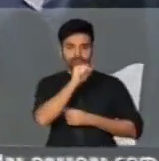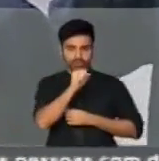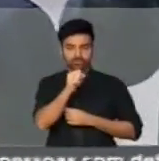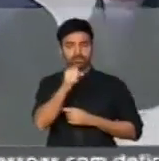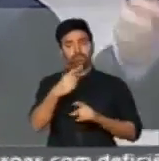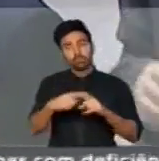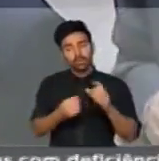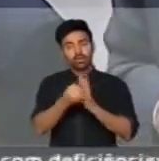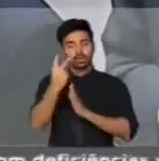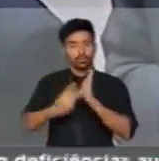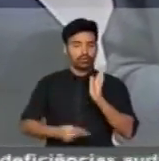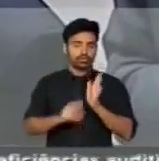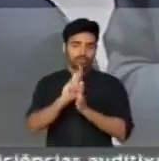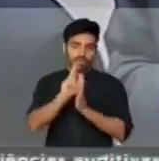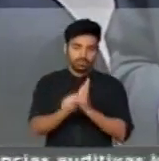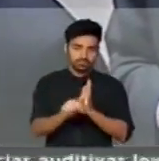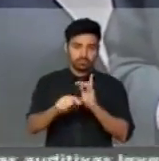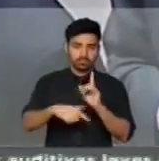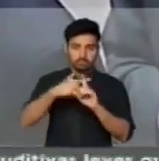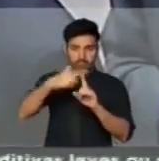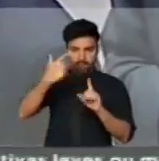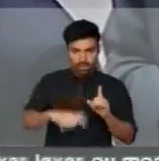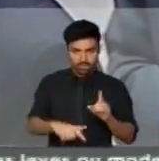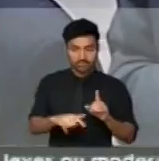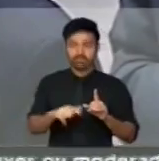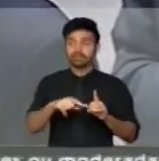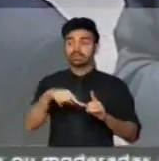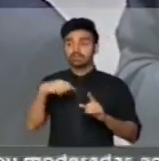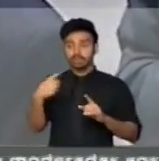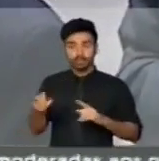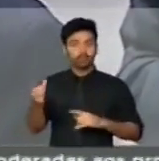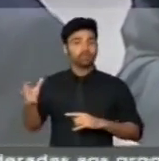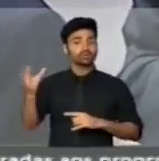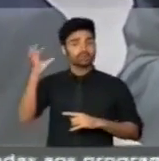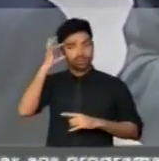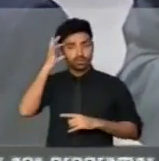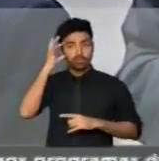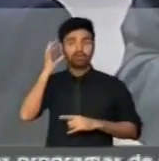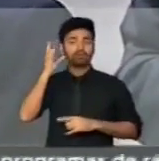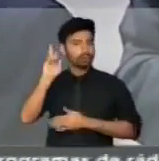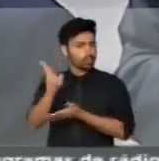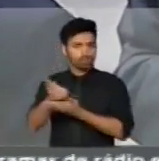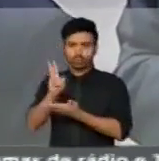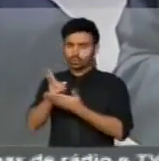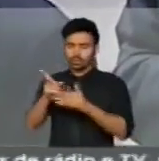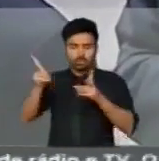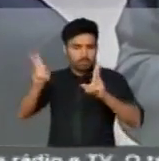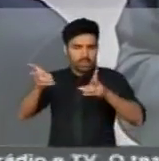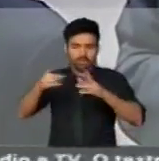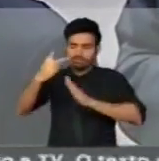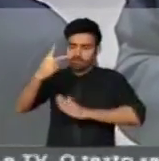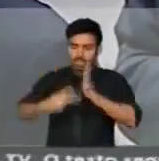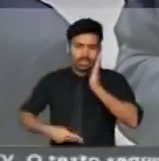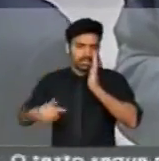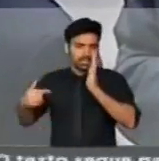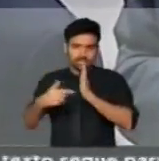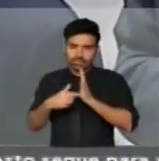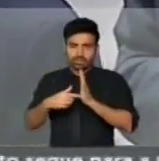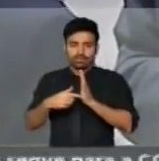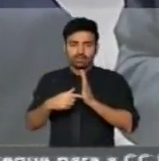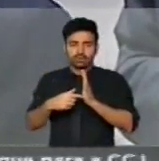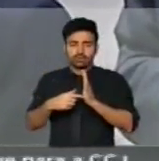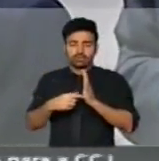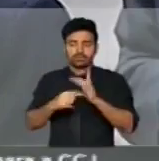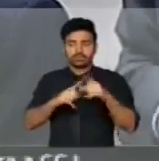políticas. No primeiro governo da presidente Dilma, manteve essas políticas que acabaram fragilizando